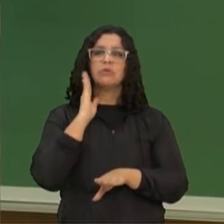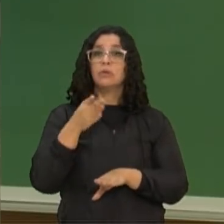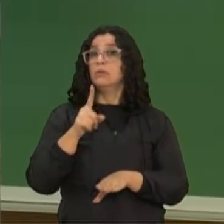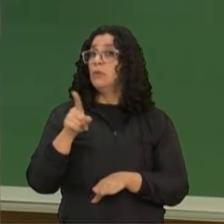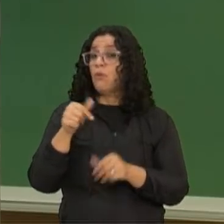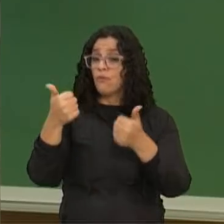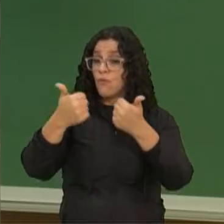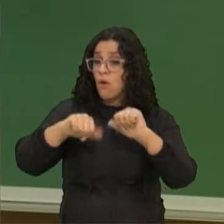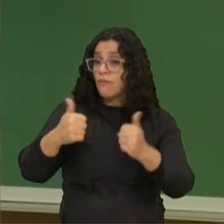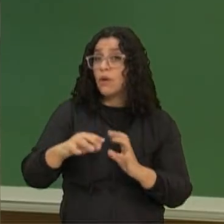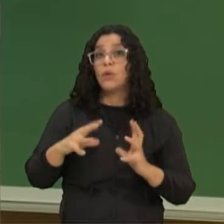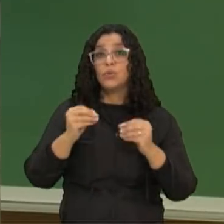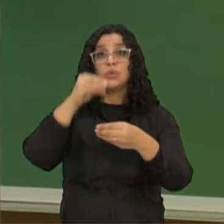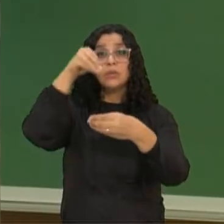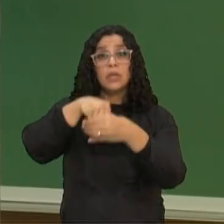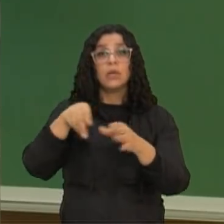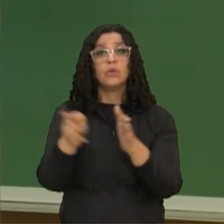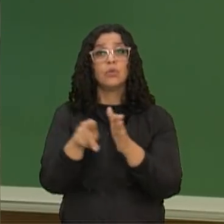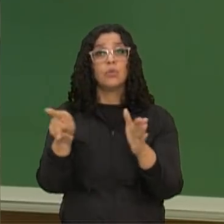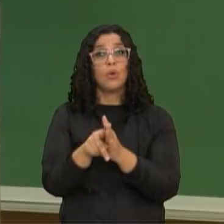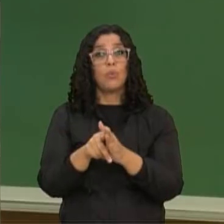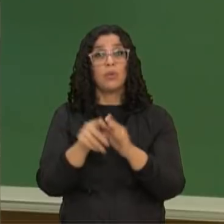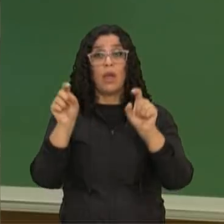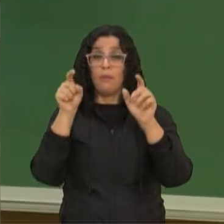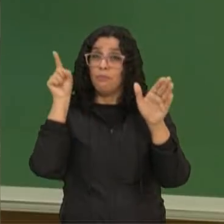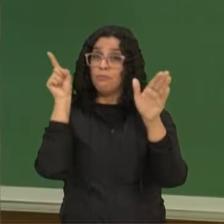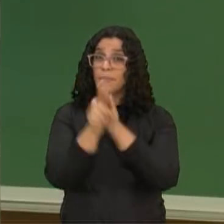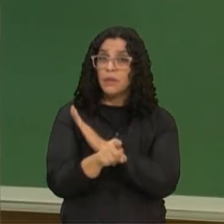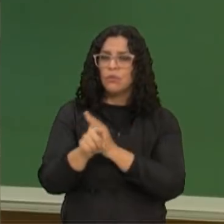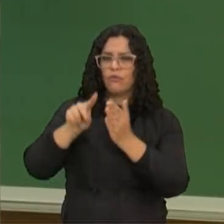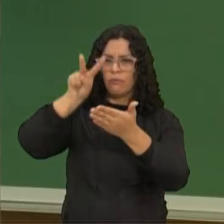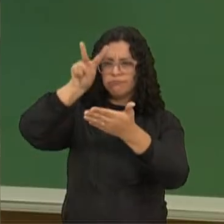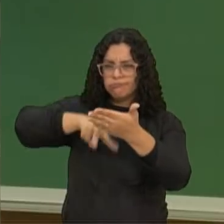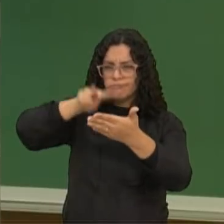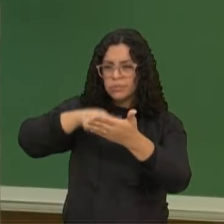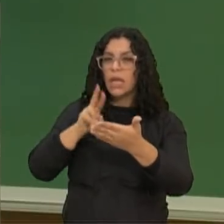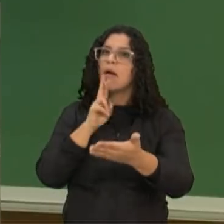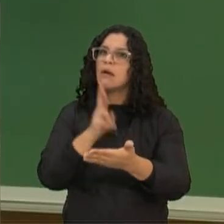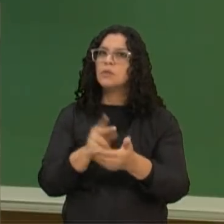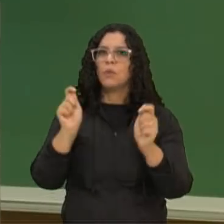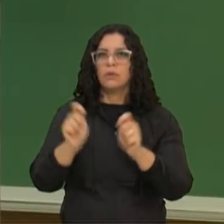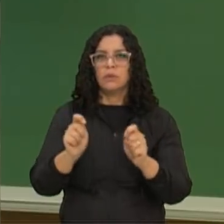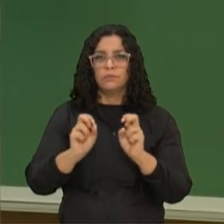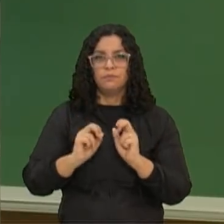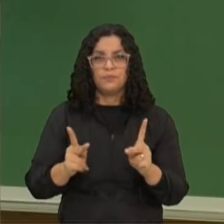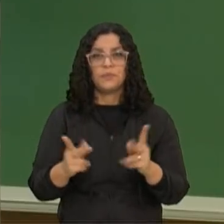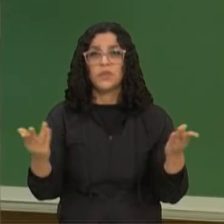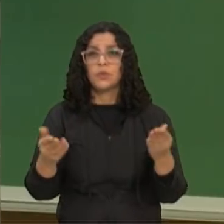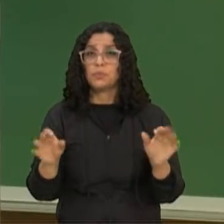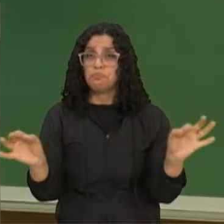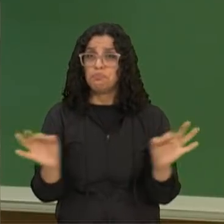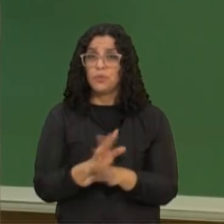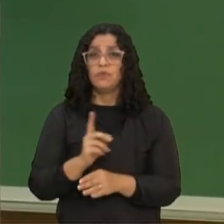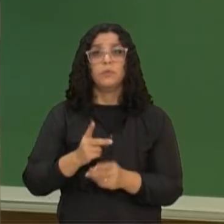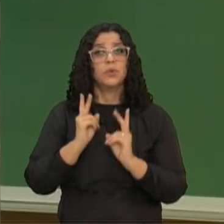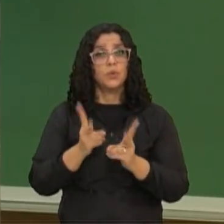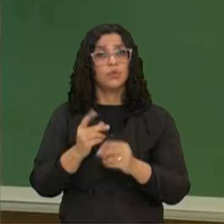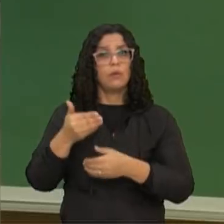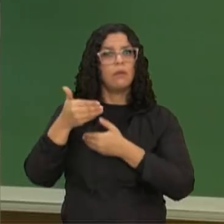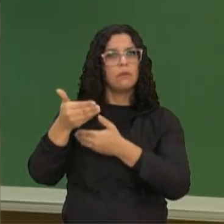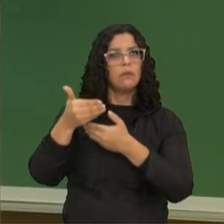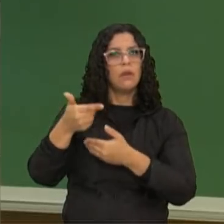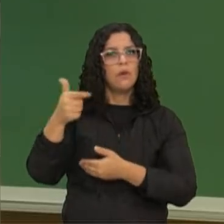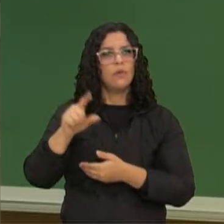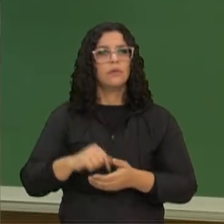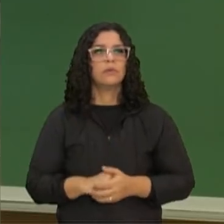analisar o que o problema está sugerindo. É com base no problema que você tem que chegar na sua resposta, ok? Visto isso, vamos ali então para a nossa